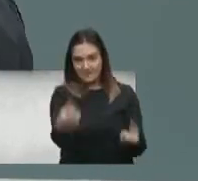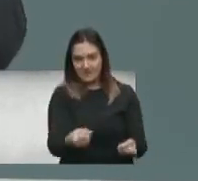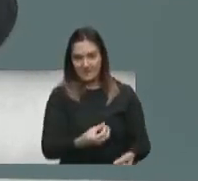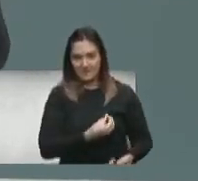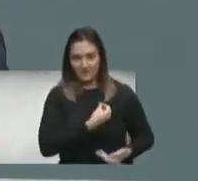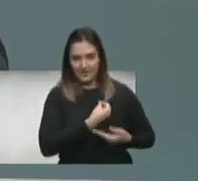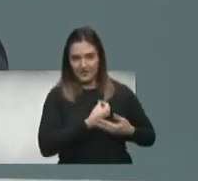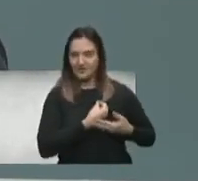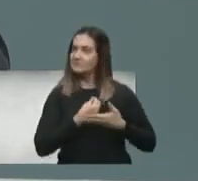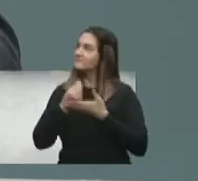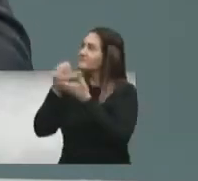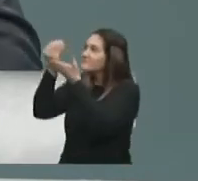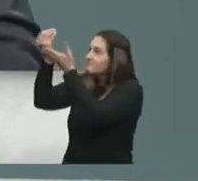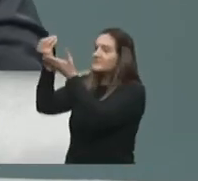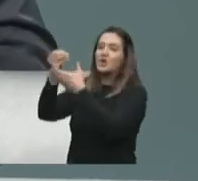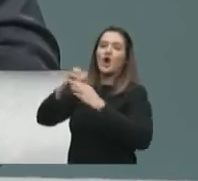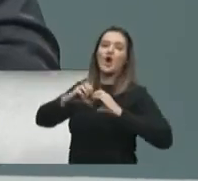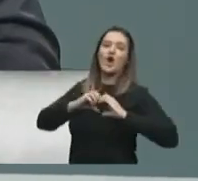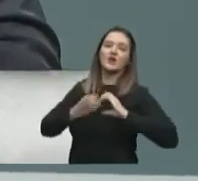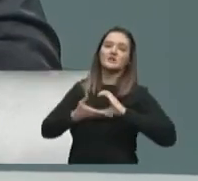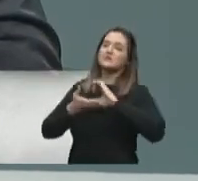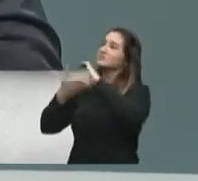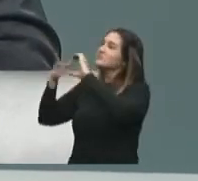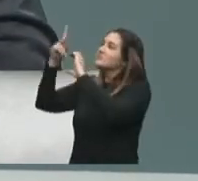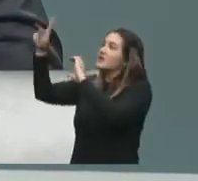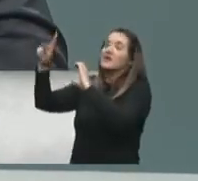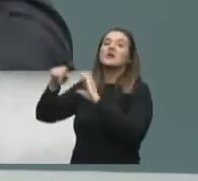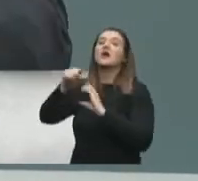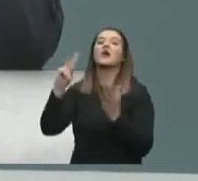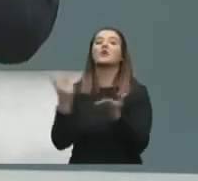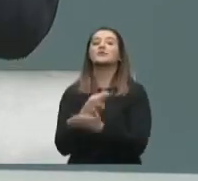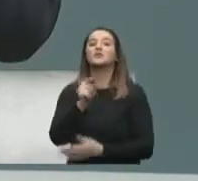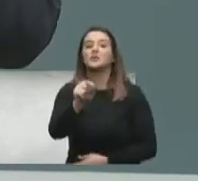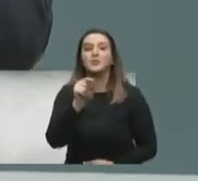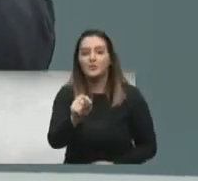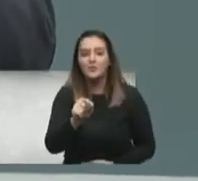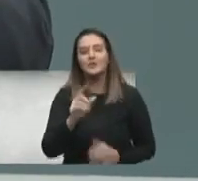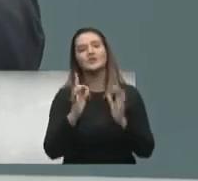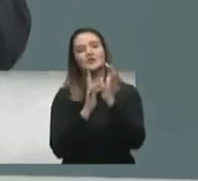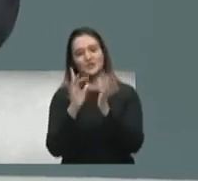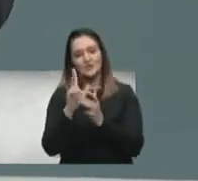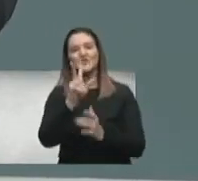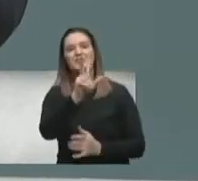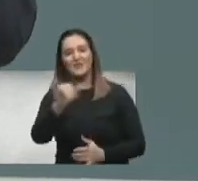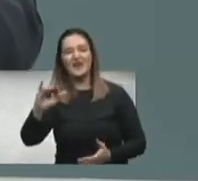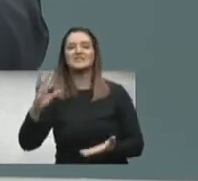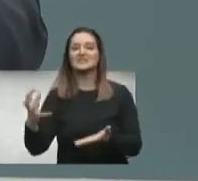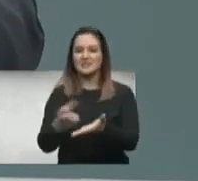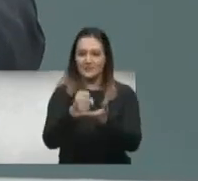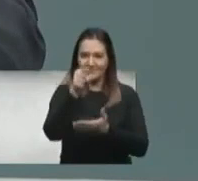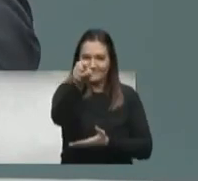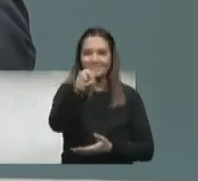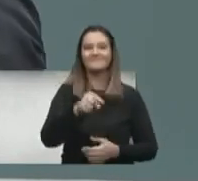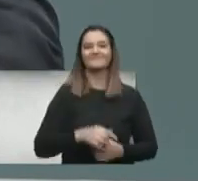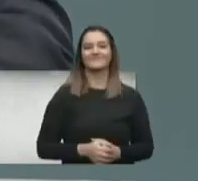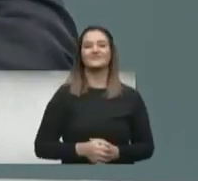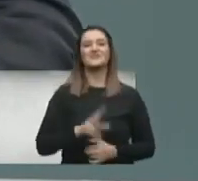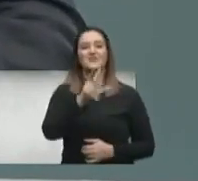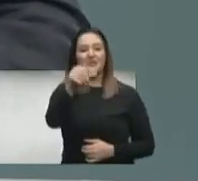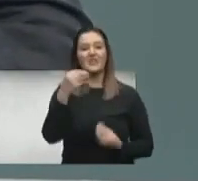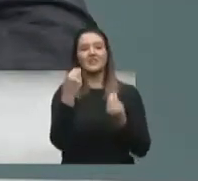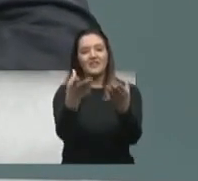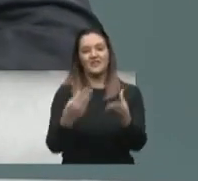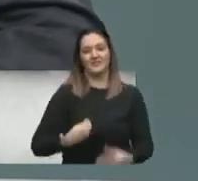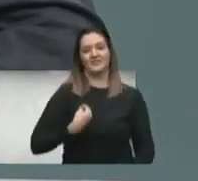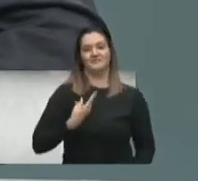você entregar o seu coração a Ele, sabe o que vai acontecer? Jesus vai salvar você, vai resgatar você e vai dar a você